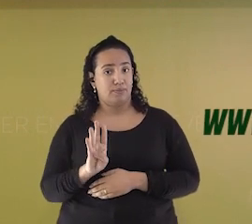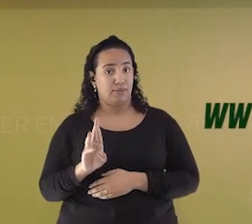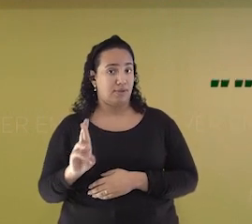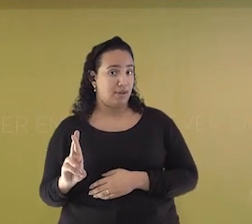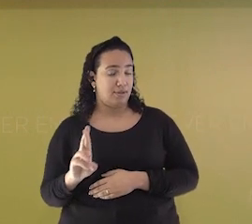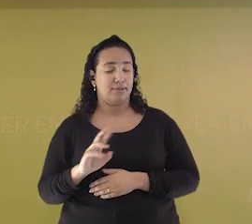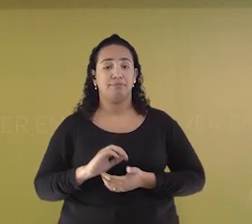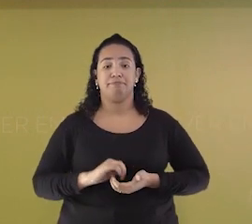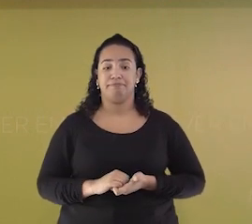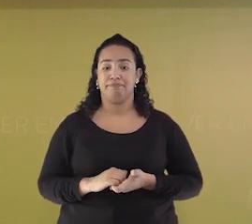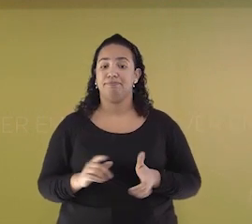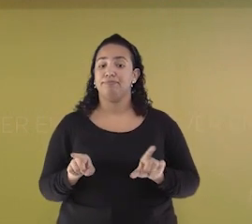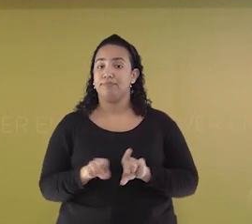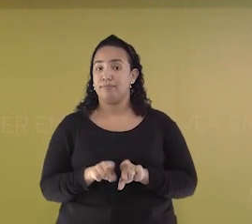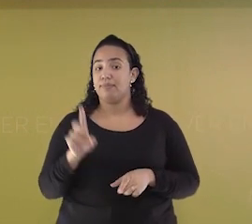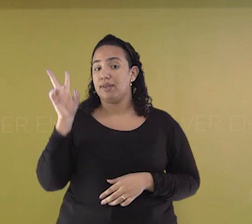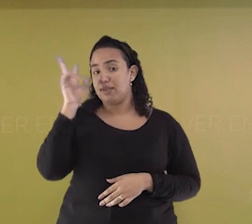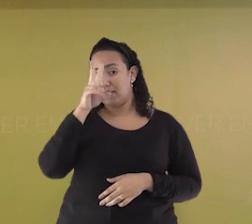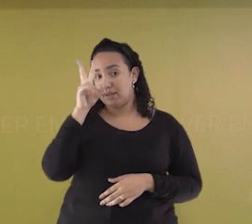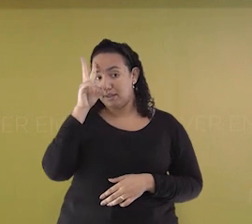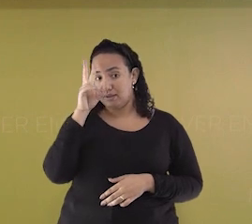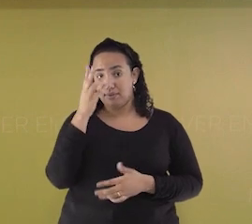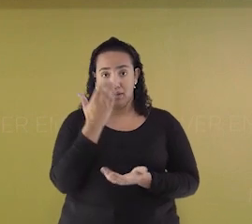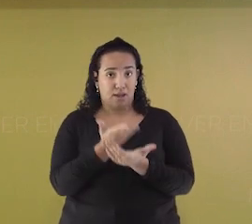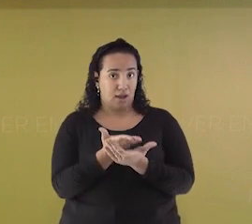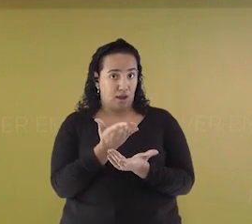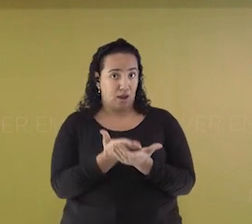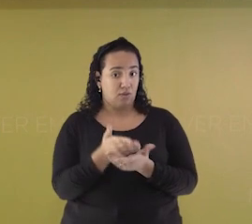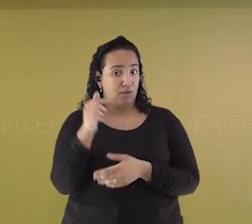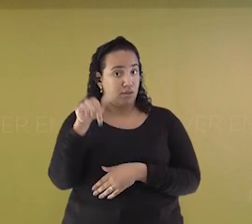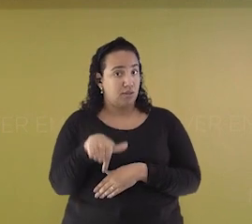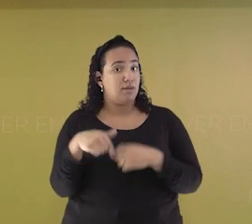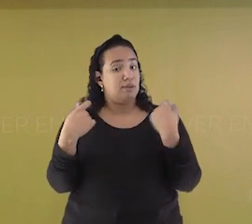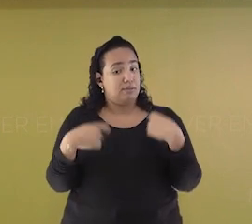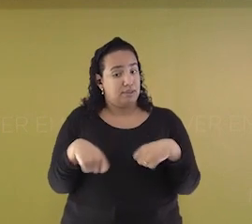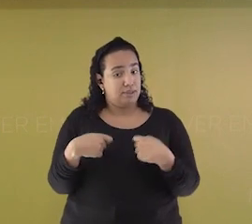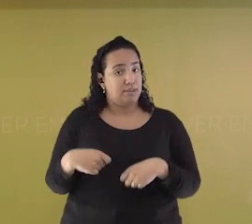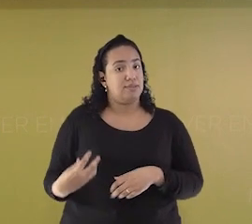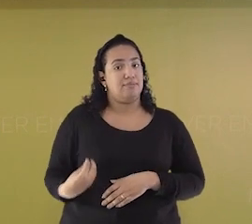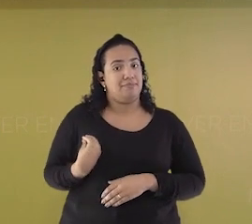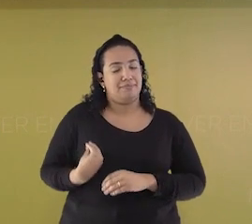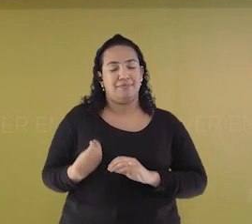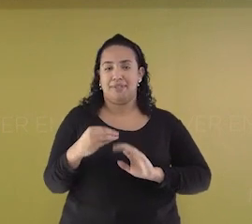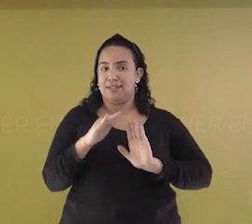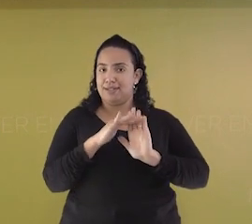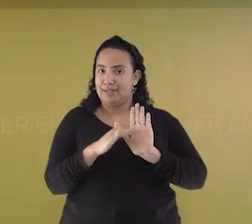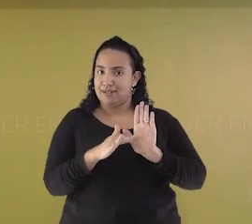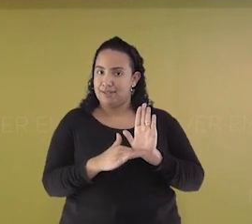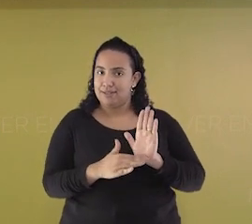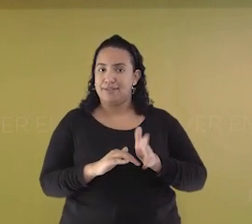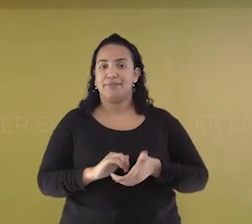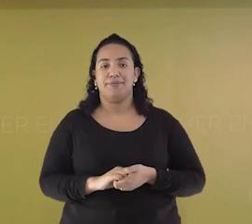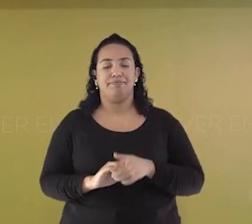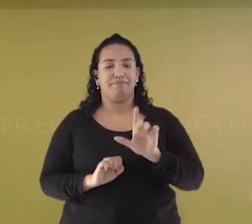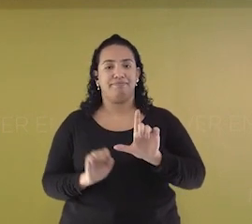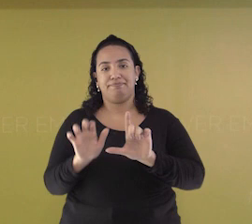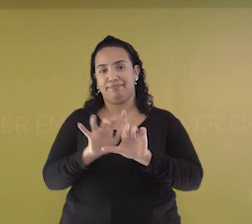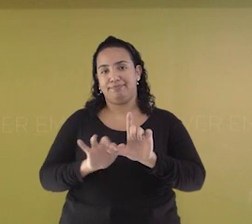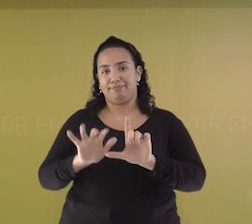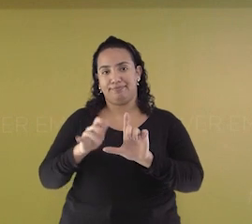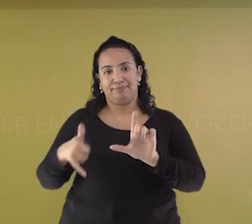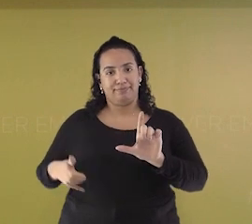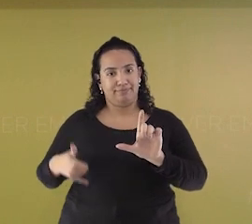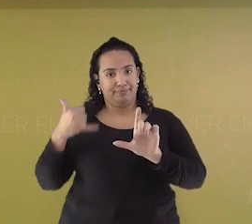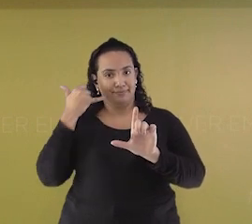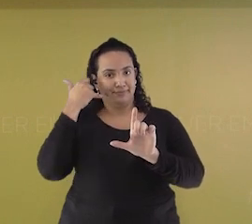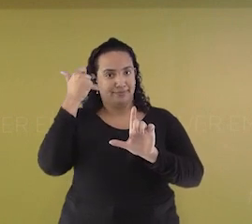www.tvdeverencasa.com.br. E não esquece de sair dessa aula sem registrar a sua presença. É só acessar pelo celular